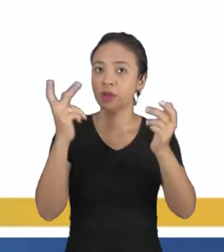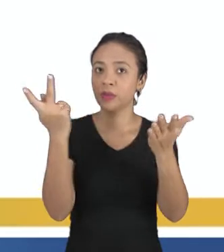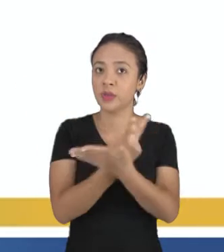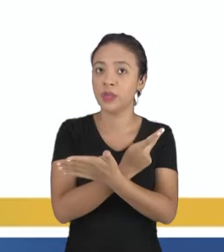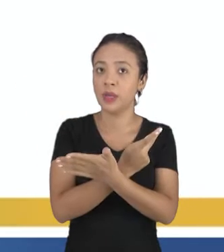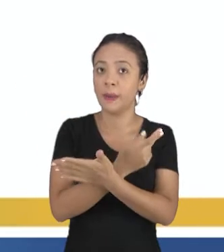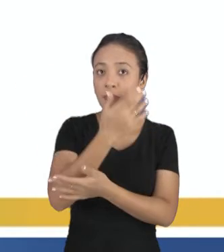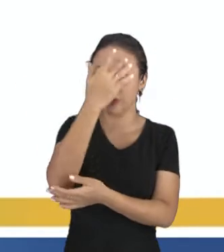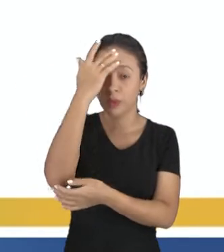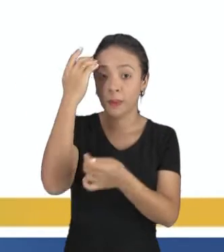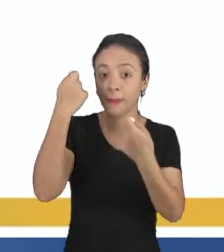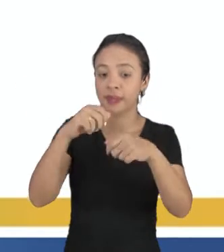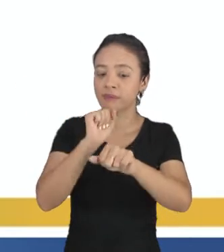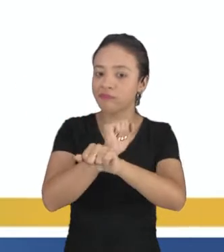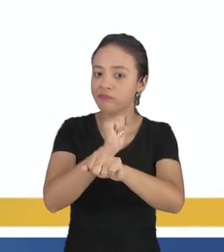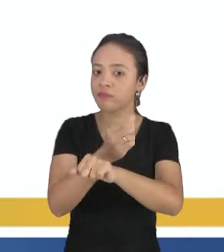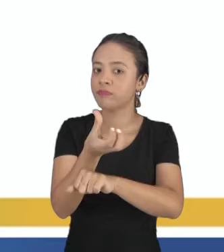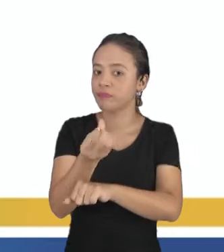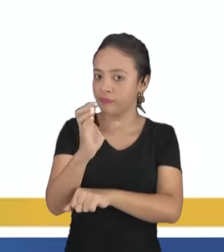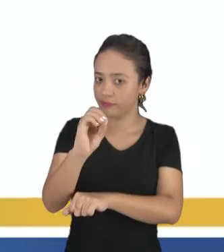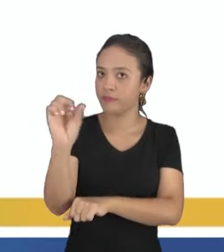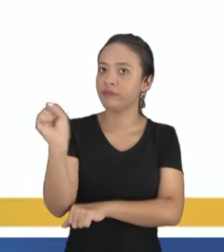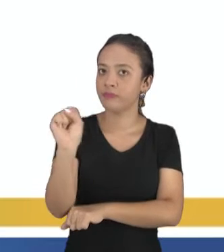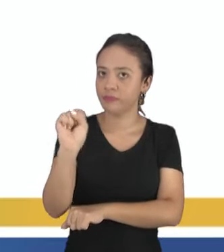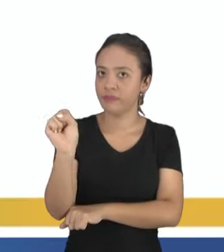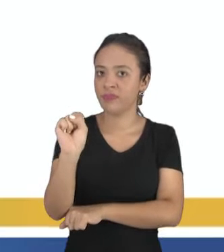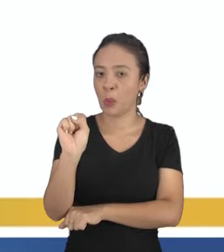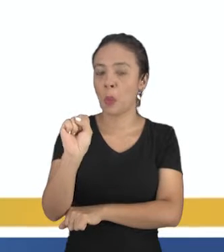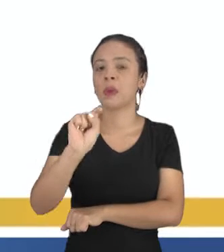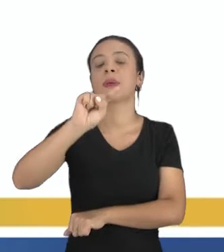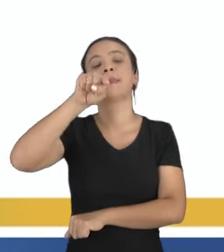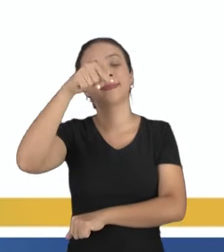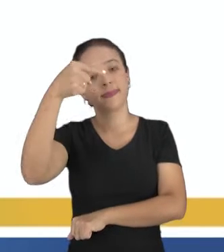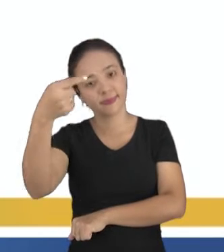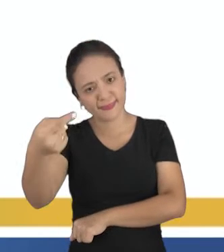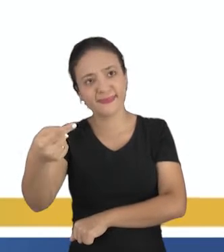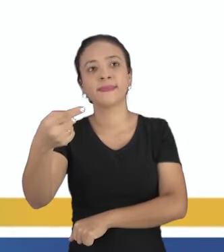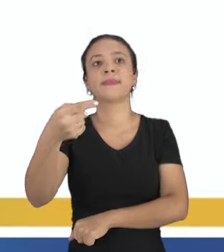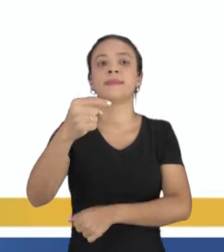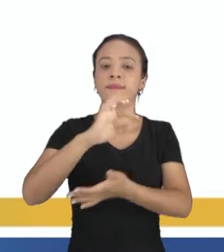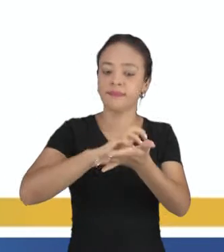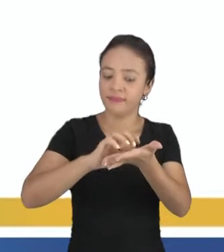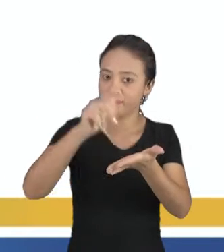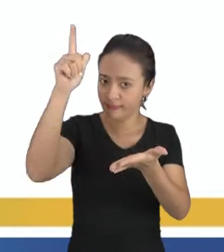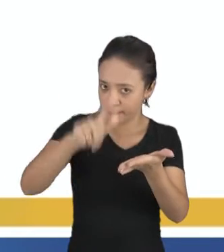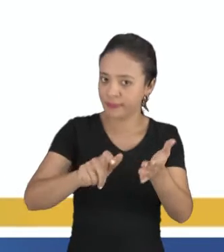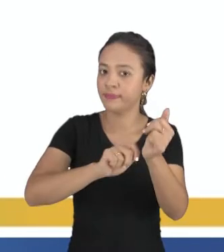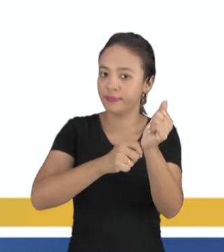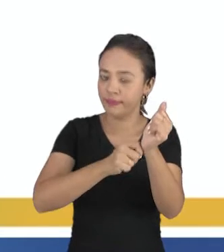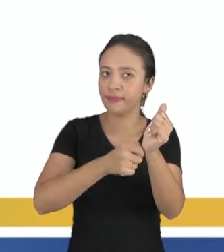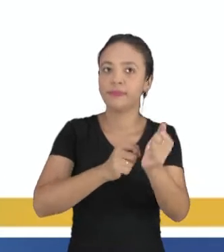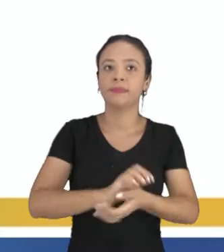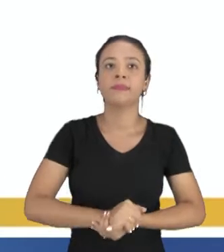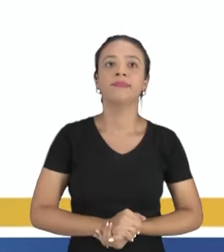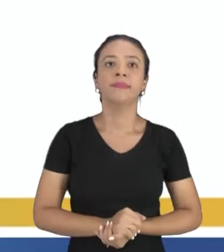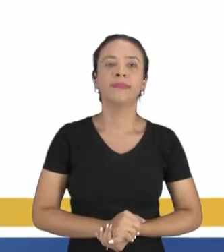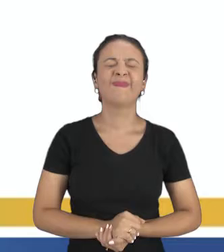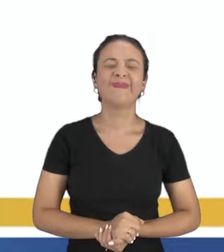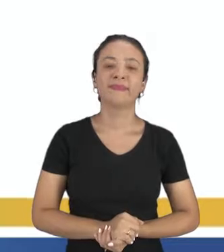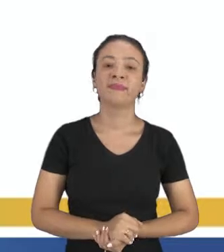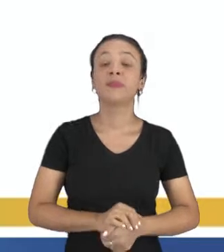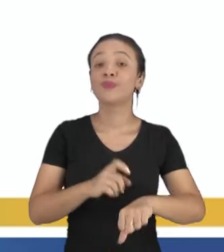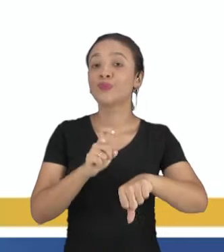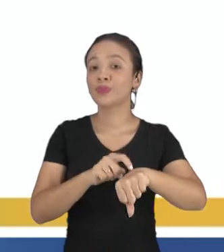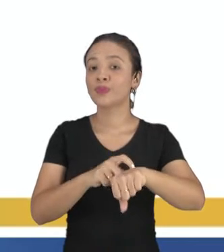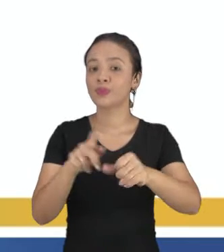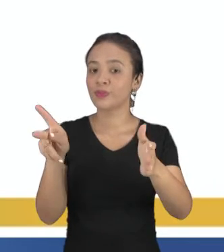deve esperar 60 segundos para digitar o código novamente. O tempo